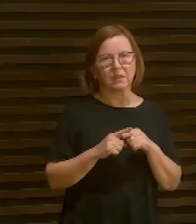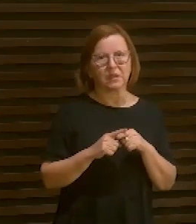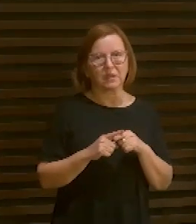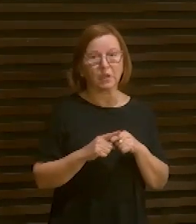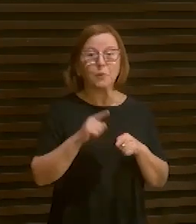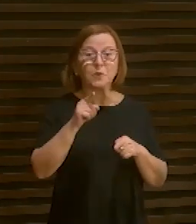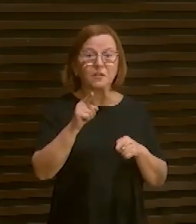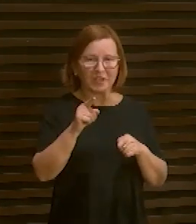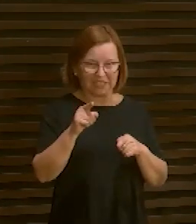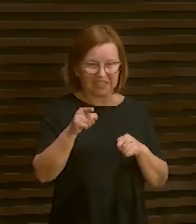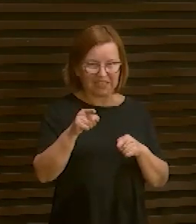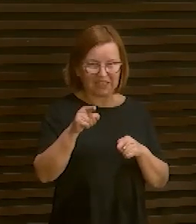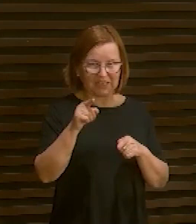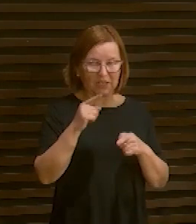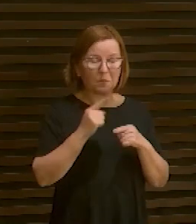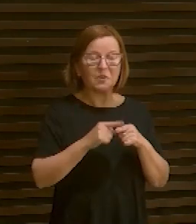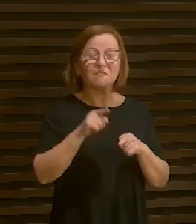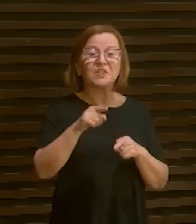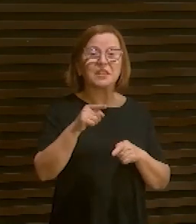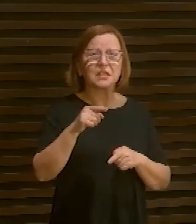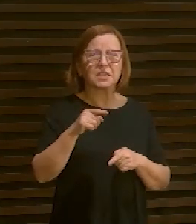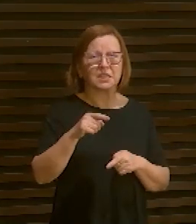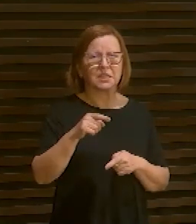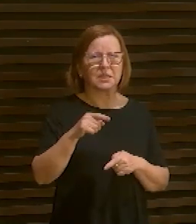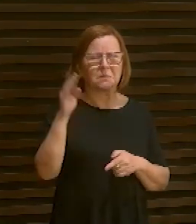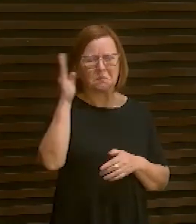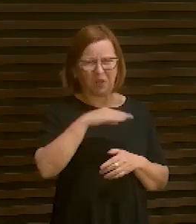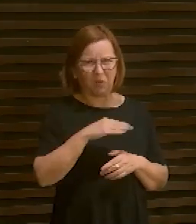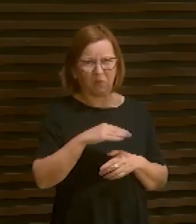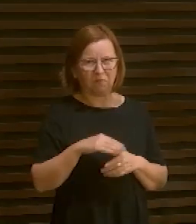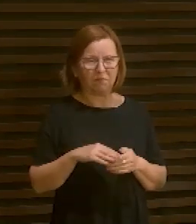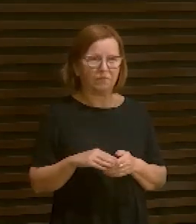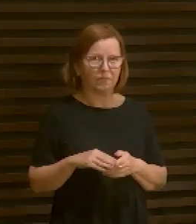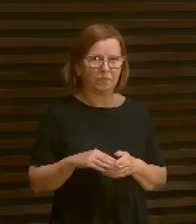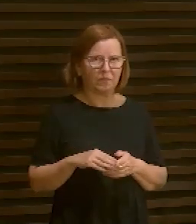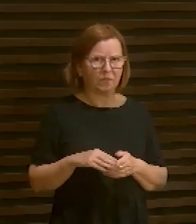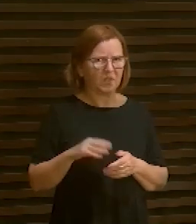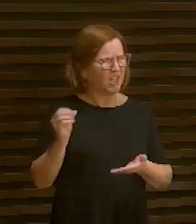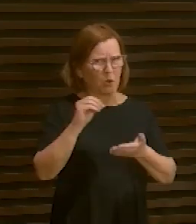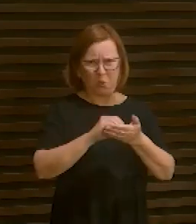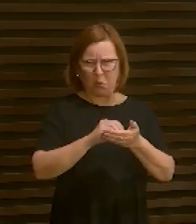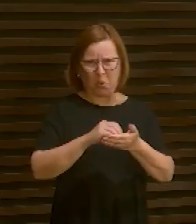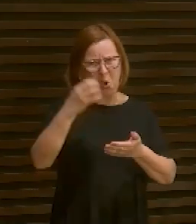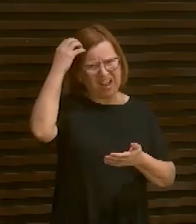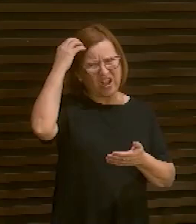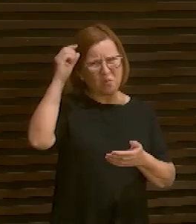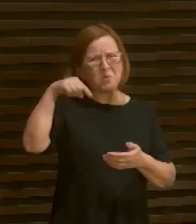Porque você é ruim. Porque o problema está em você, não bota a culpa nos outros, não.